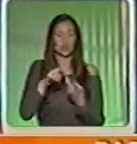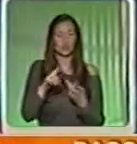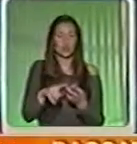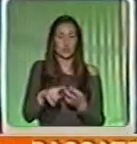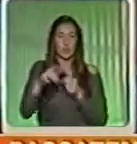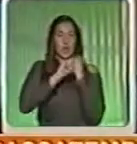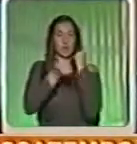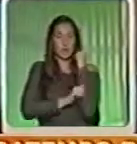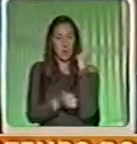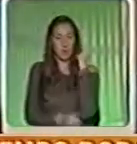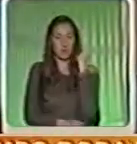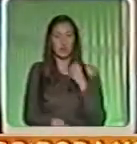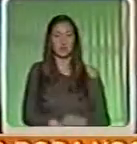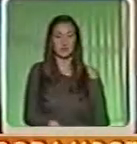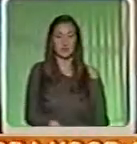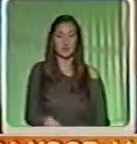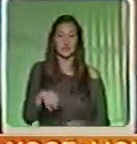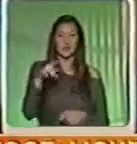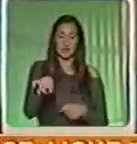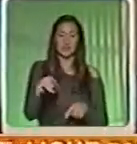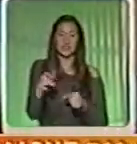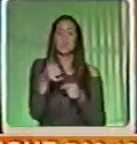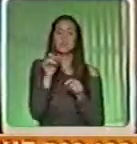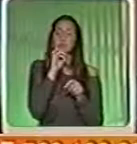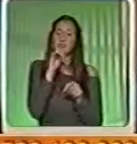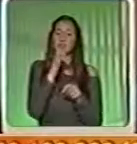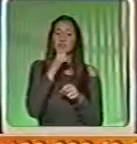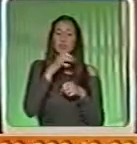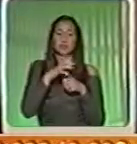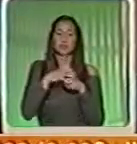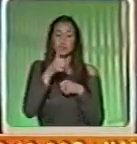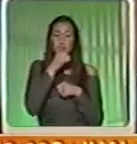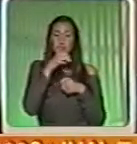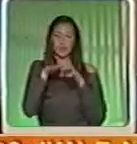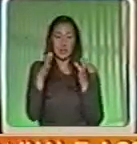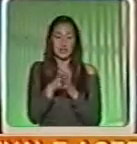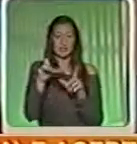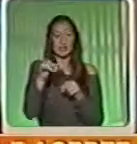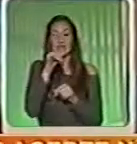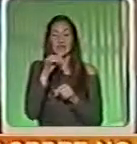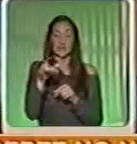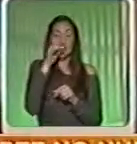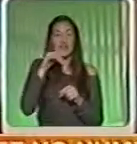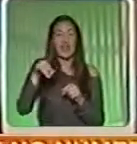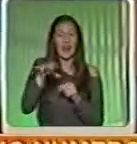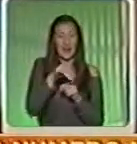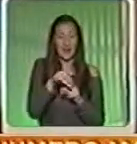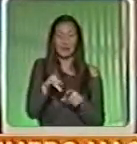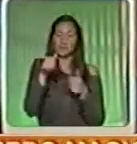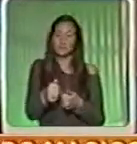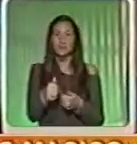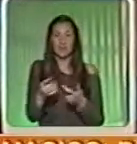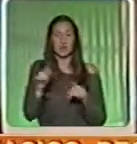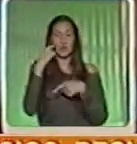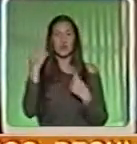doce de tomate com canela nunca provei. Mas é uma variante e deve jogar muito bem, porque a canela joga muito bem com o tomate, sim, também. Sim. E depois